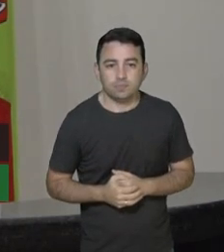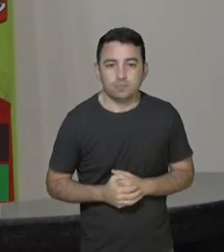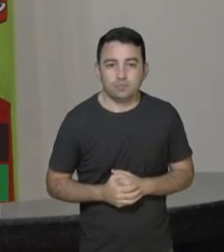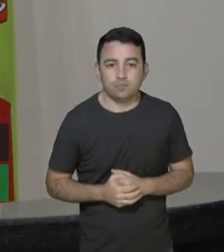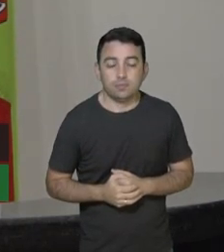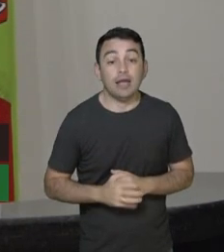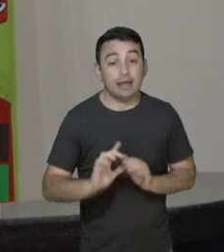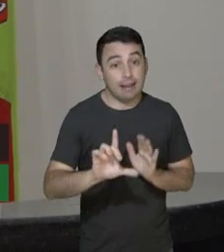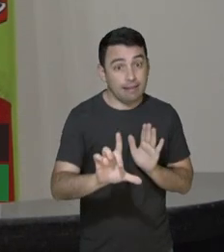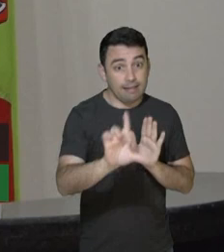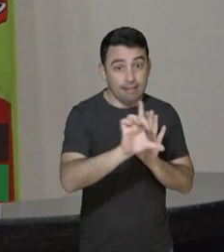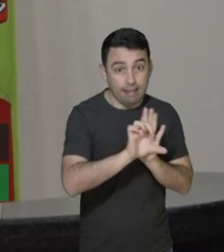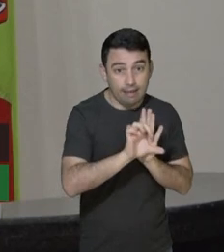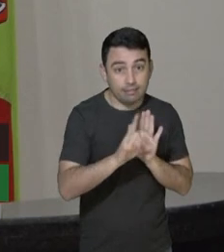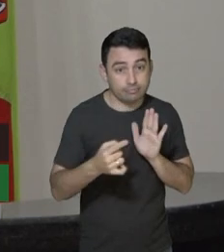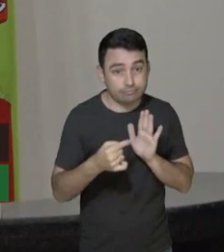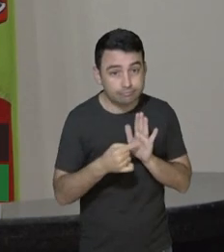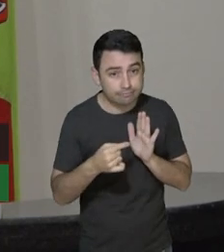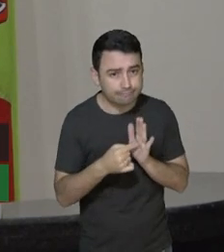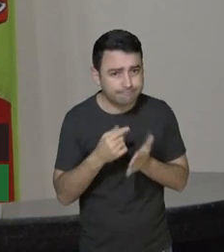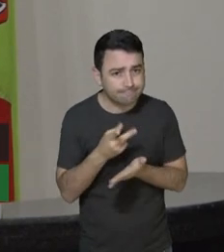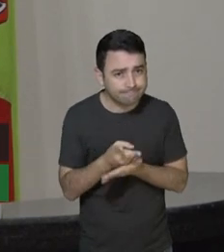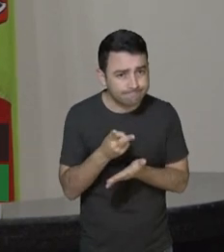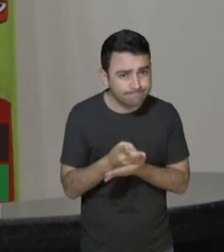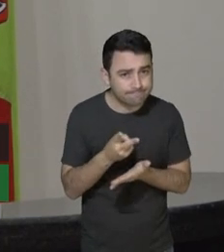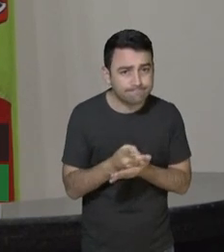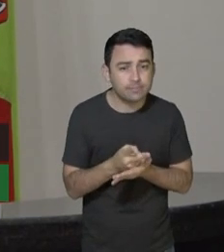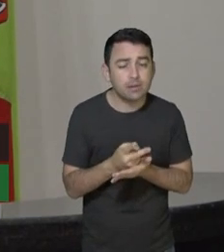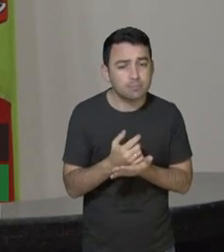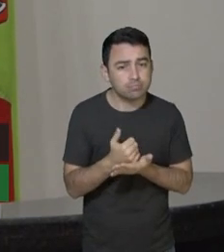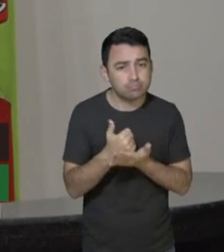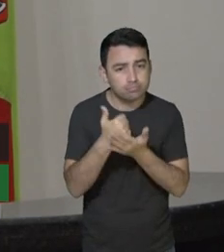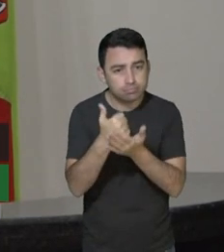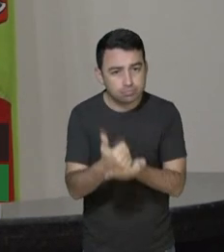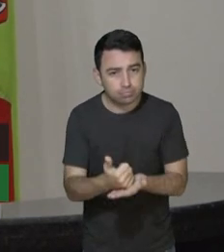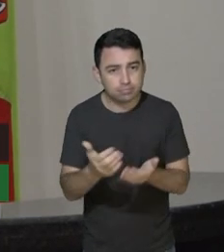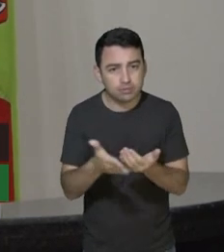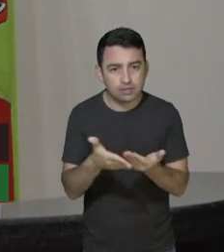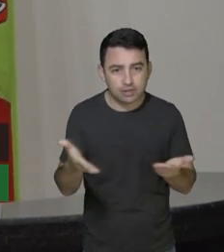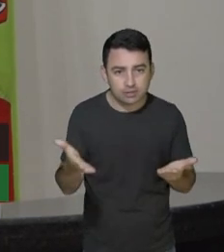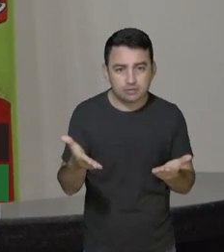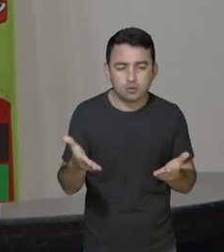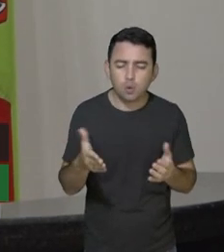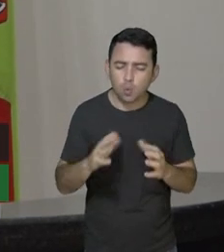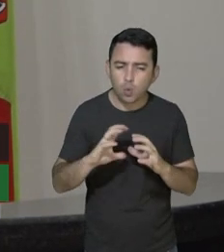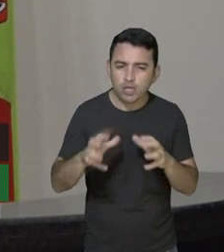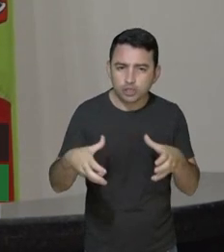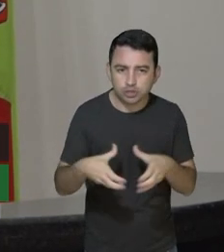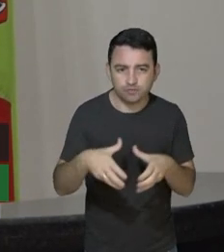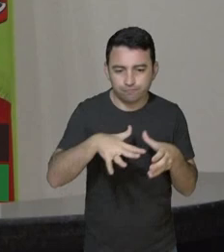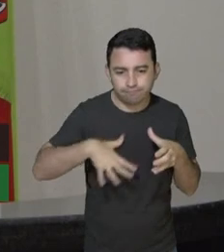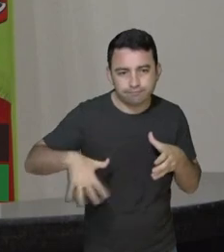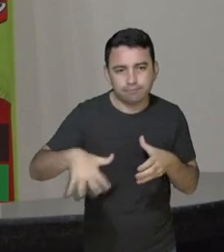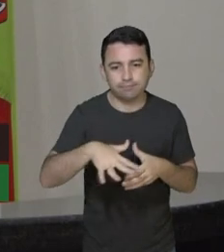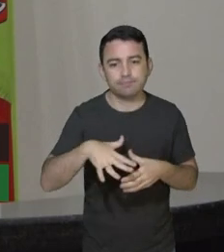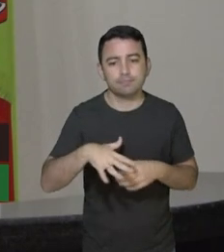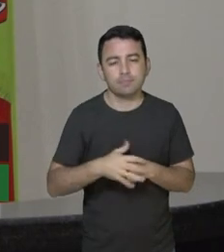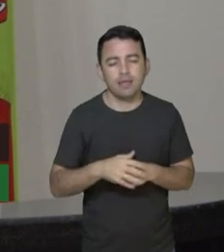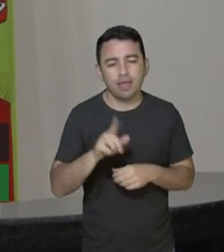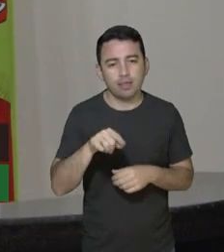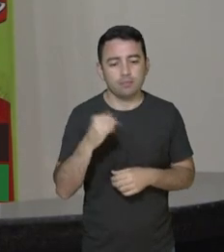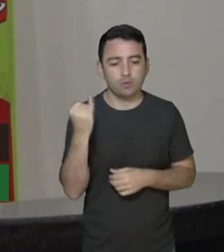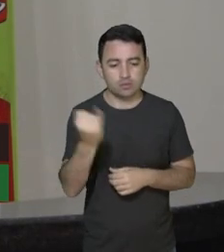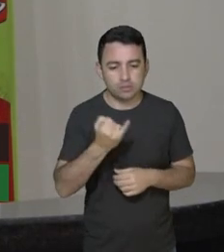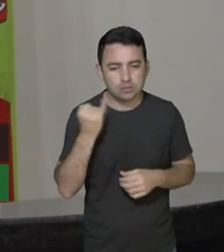Leis que sempre foram a favor, que nós votamos aqui, do coletivo, que é o importante para